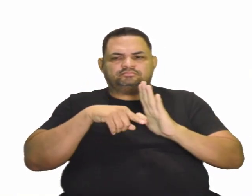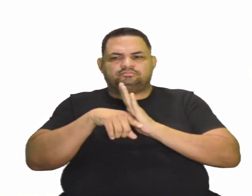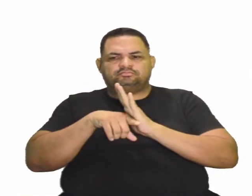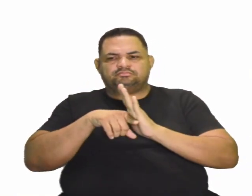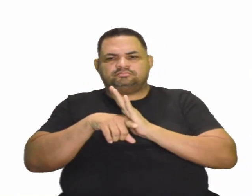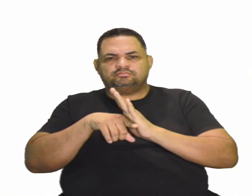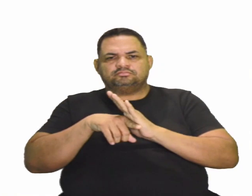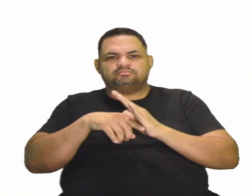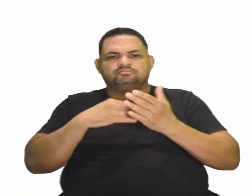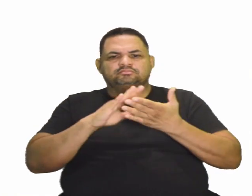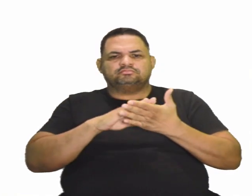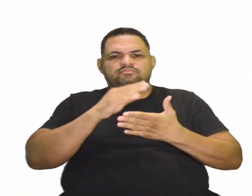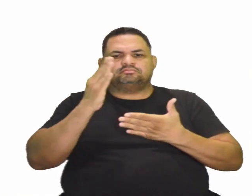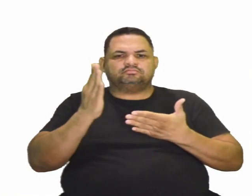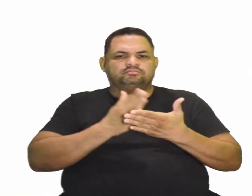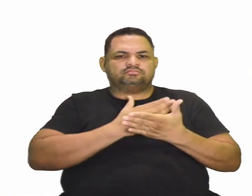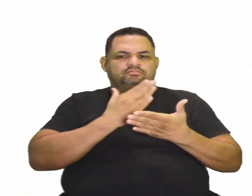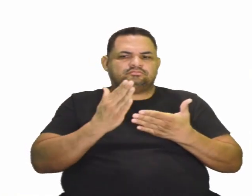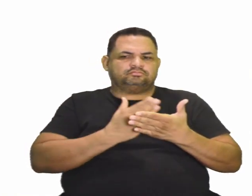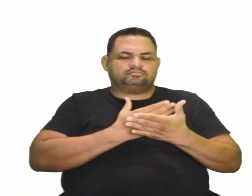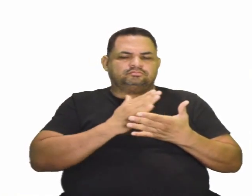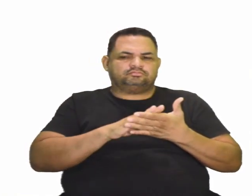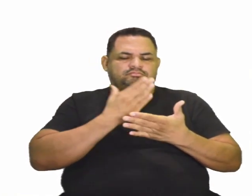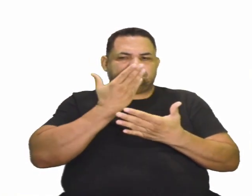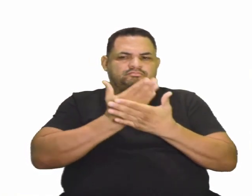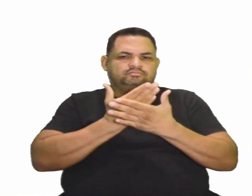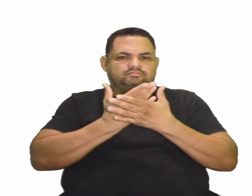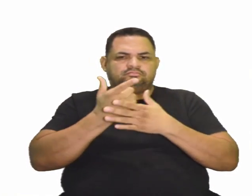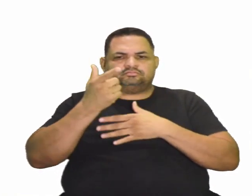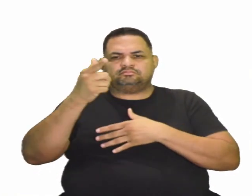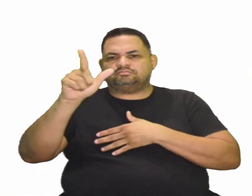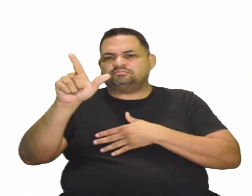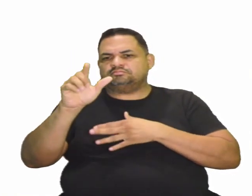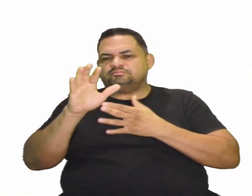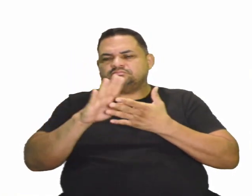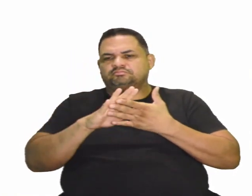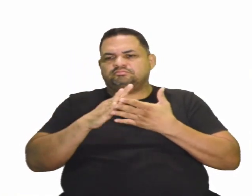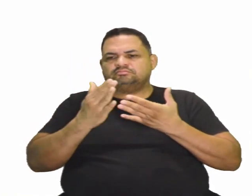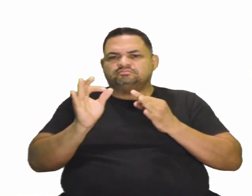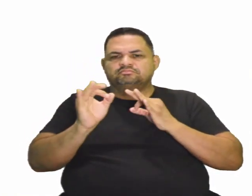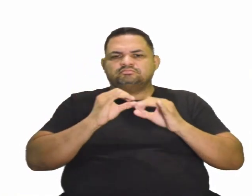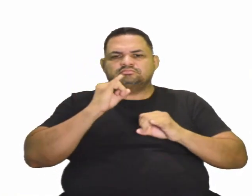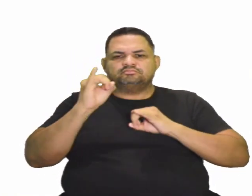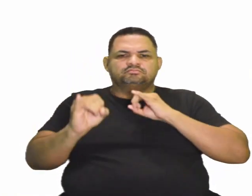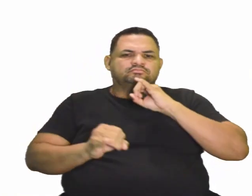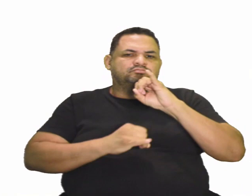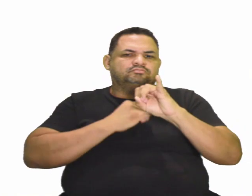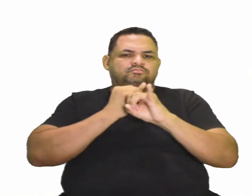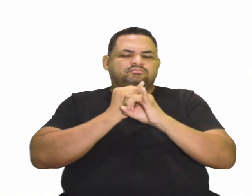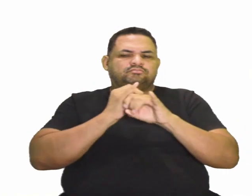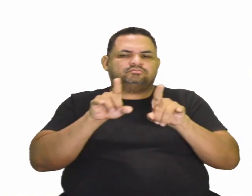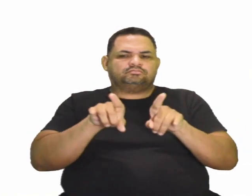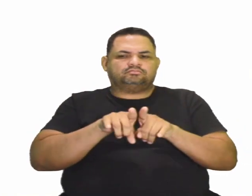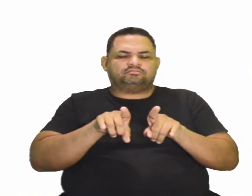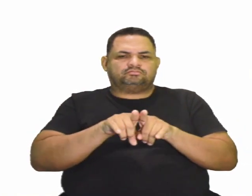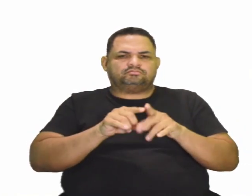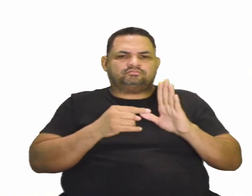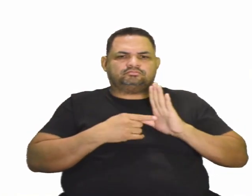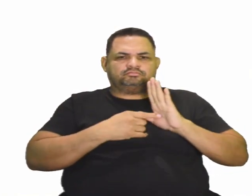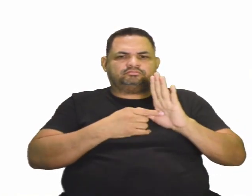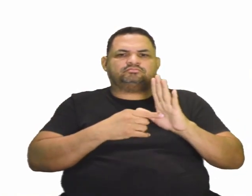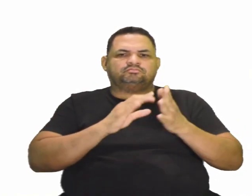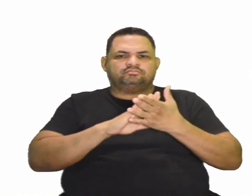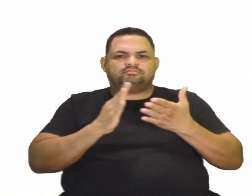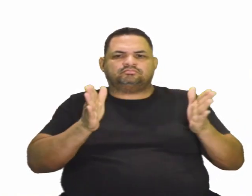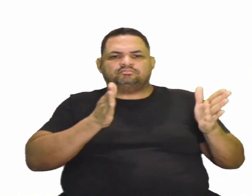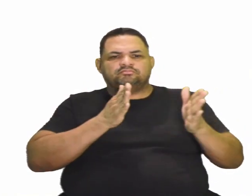lá no material da aula ou em outros sites, né? Vocês possam trazer mais sobre esse